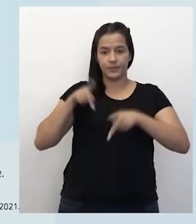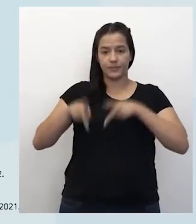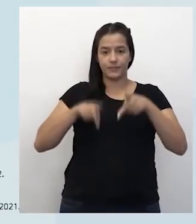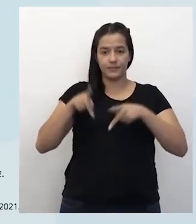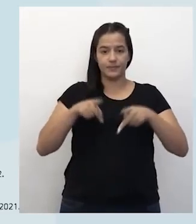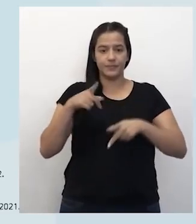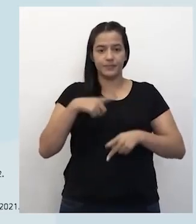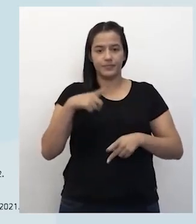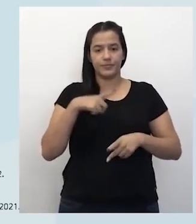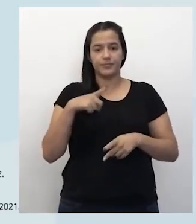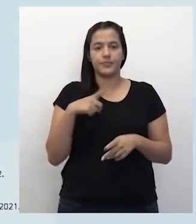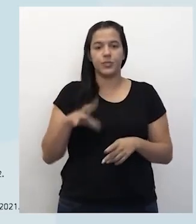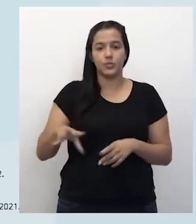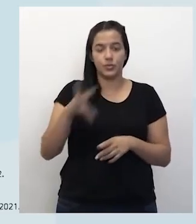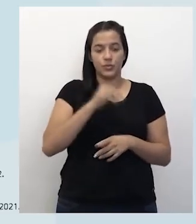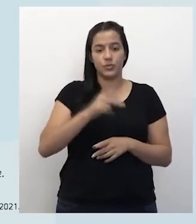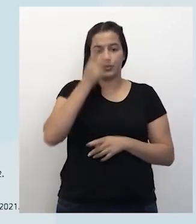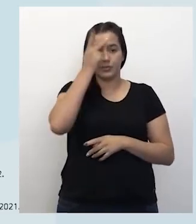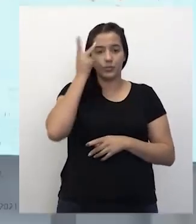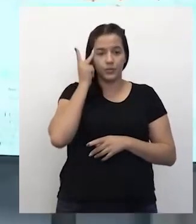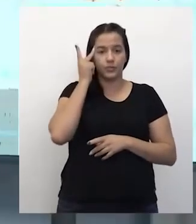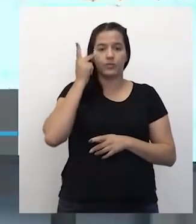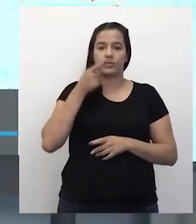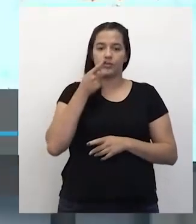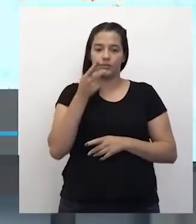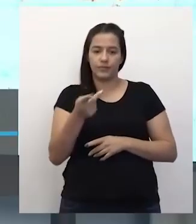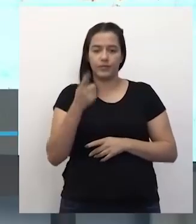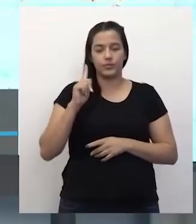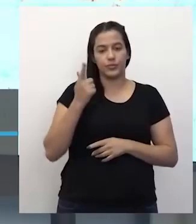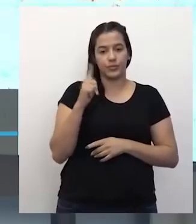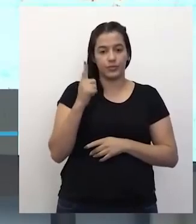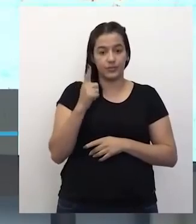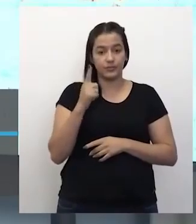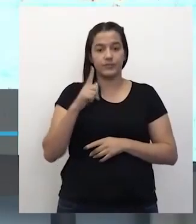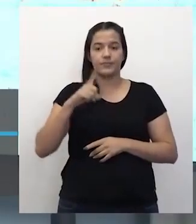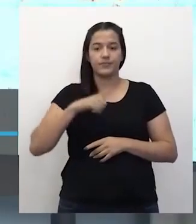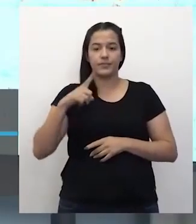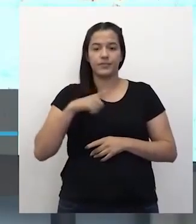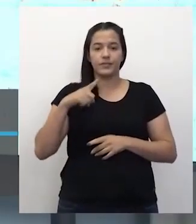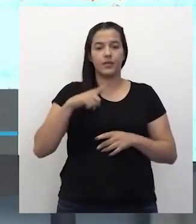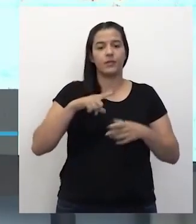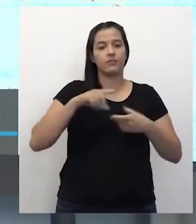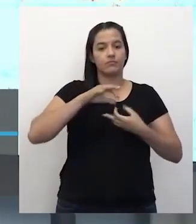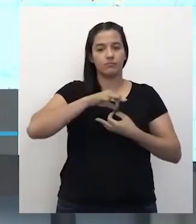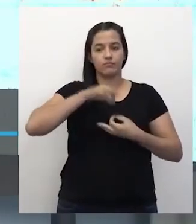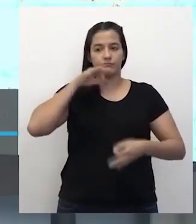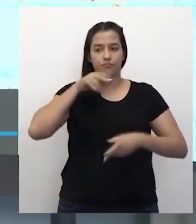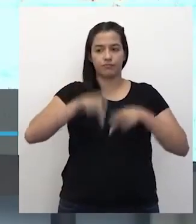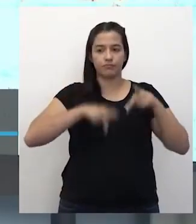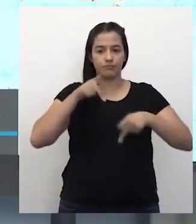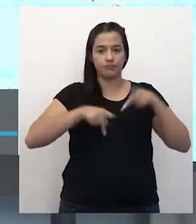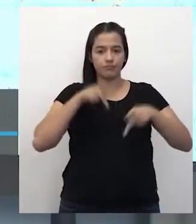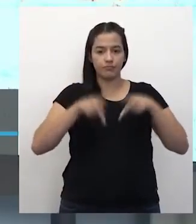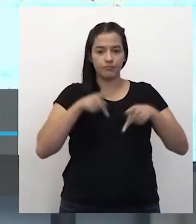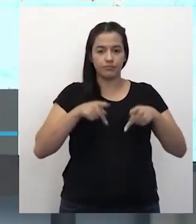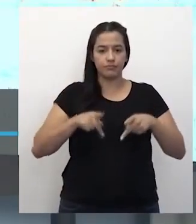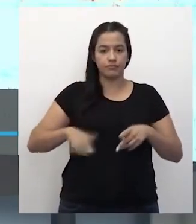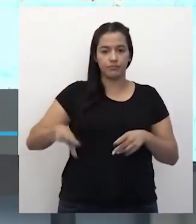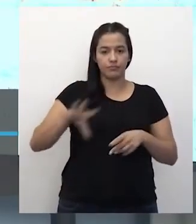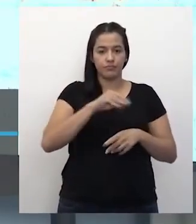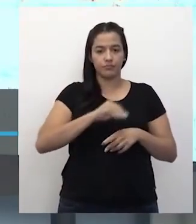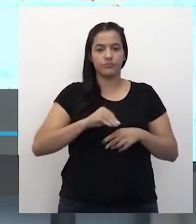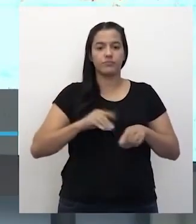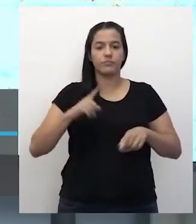bem populoso e bem povoado, que a gente fala em geografia, né? Ou seja, tem uma extensa população, né? Como tem uma área